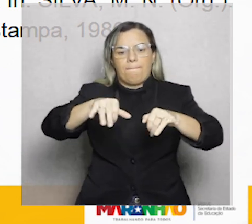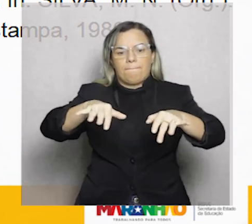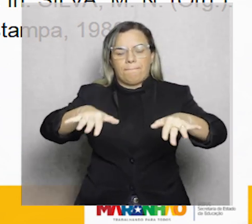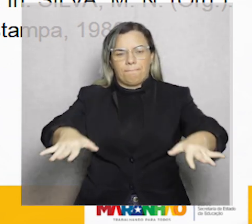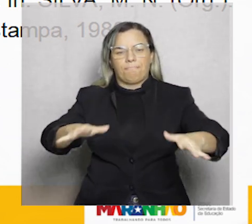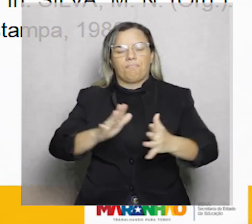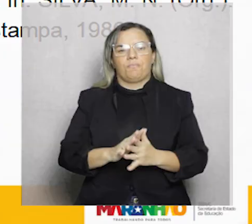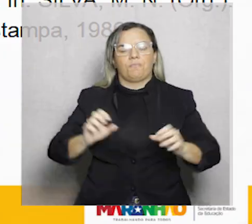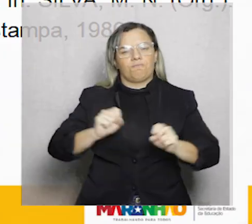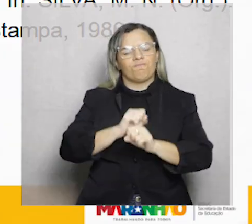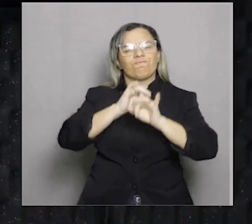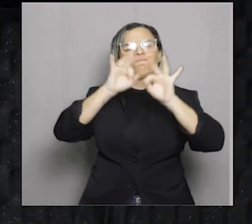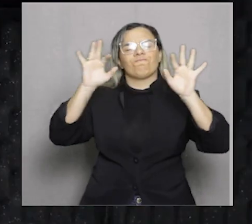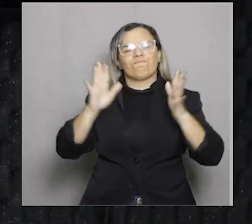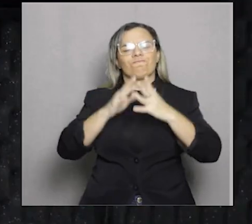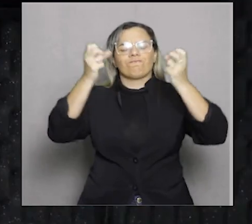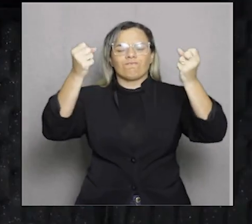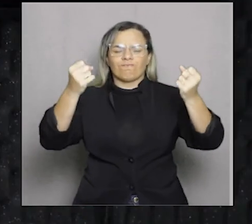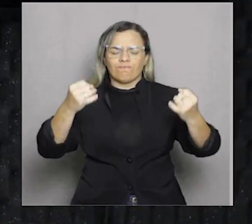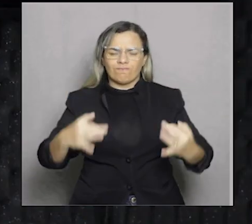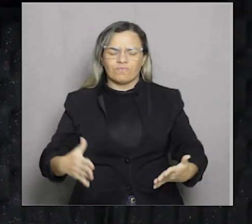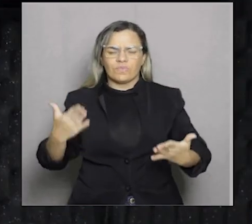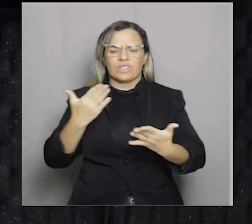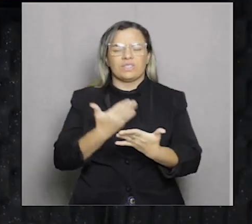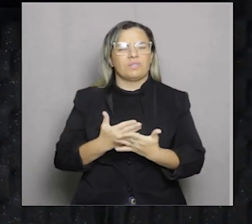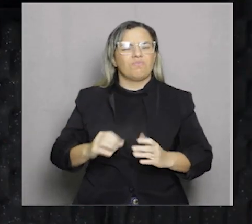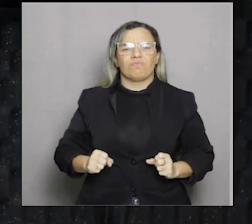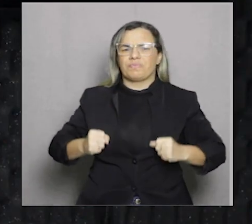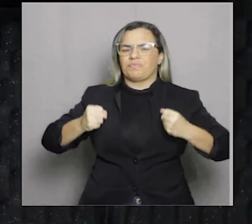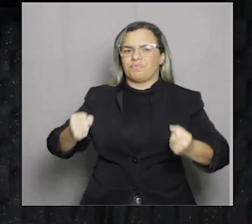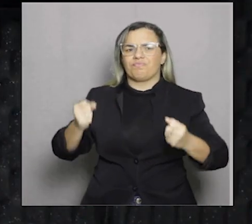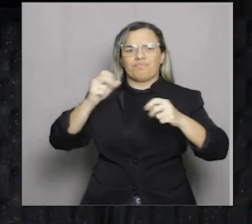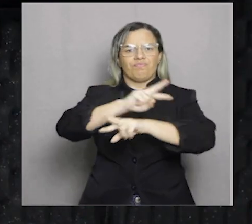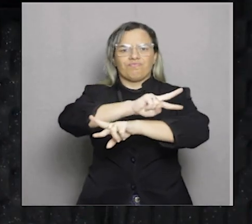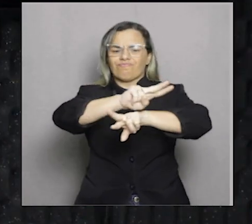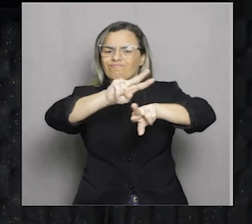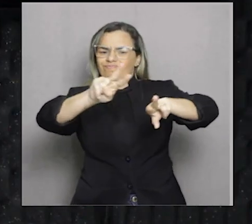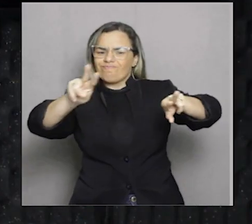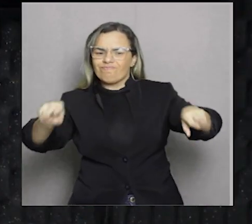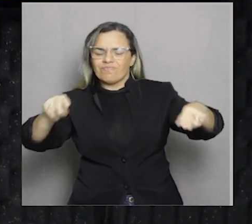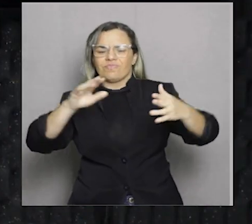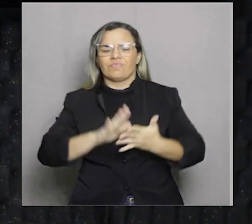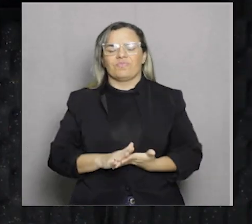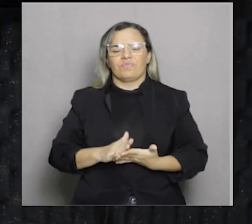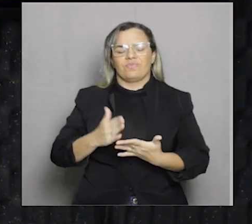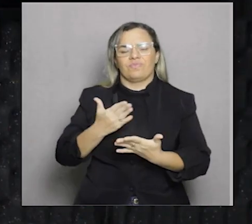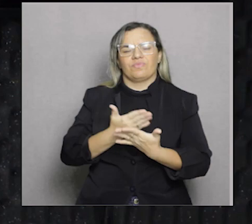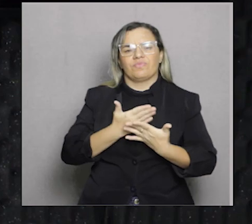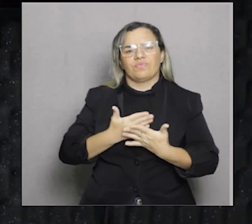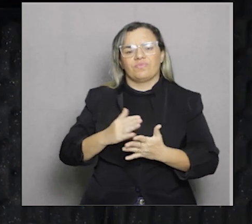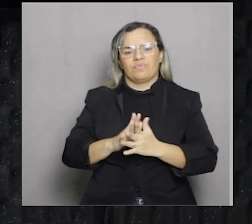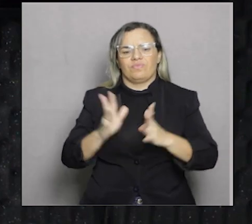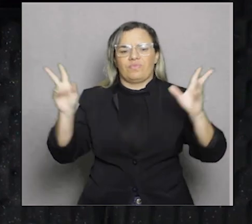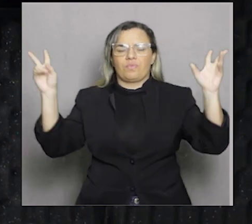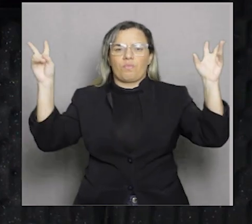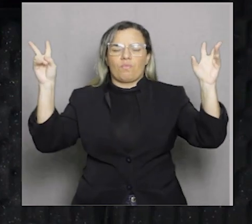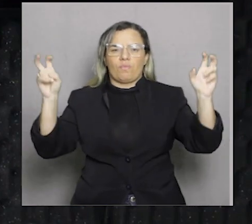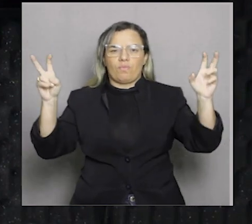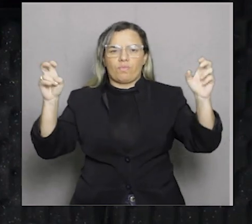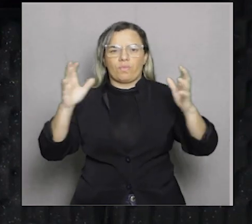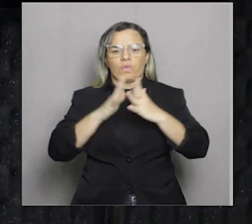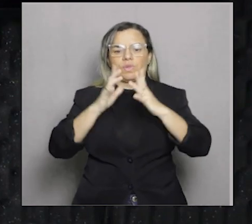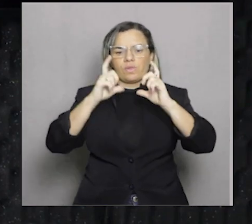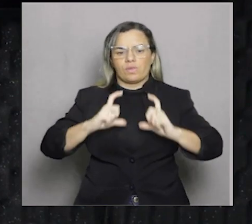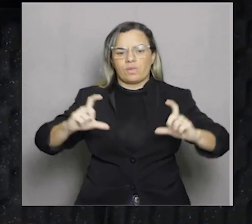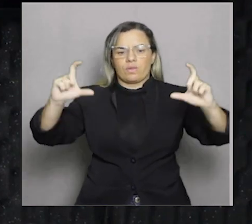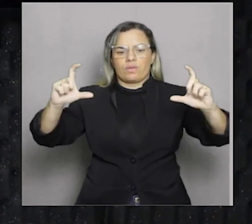que quando você fala de Brasil Colônia, você pode falar de diversas coisas. Mas a temática do